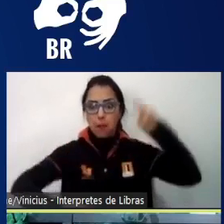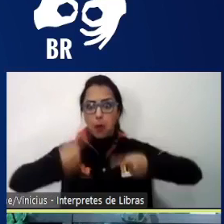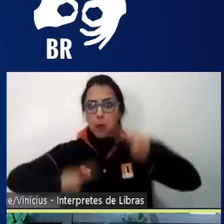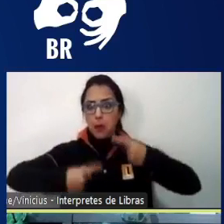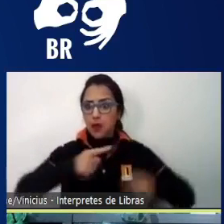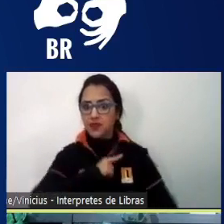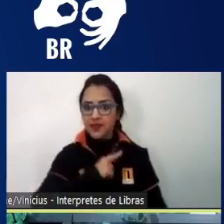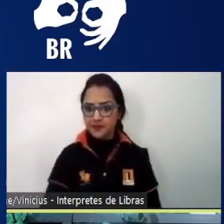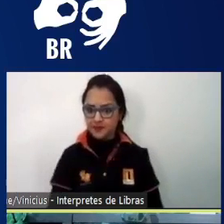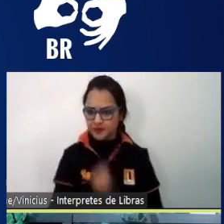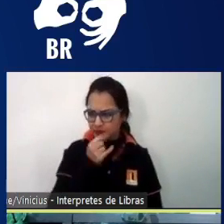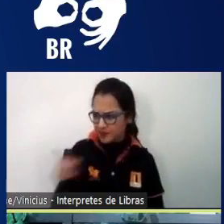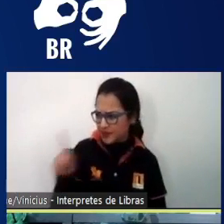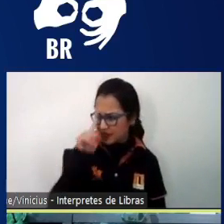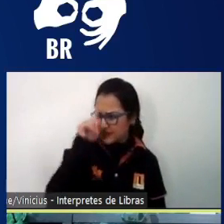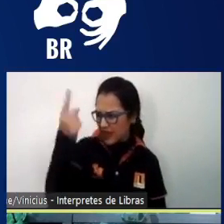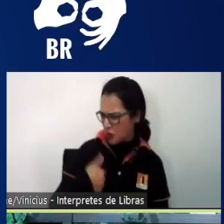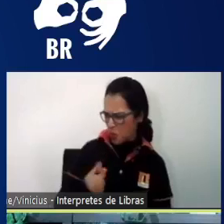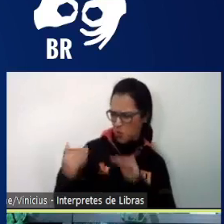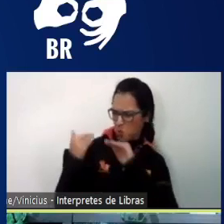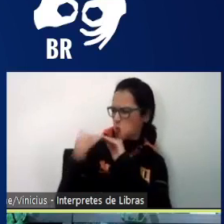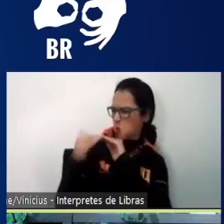que eu não concordo com a sua ideia,